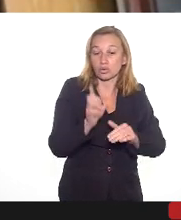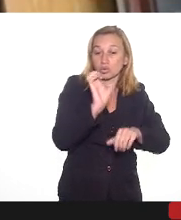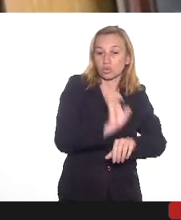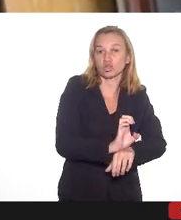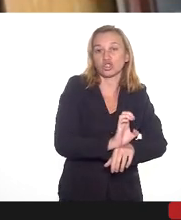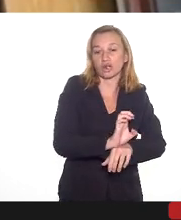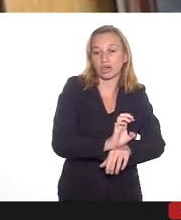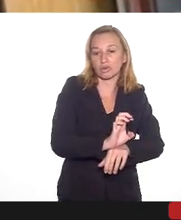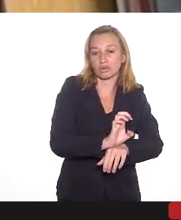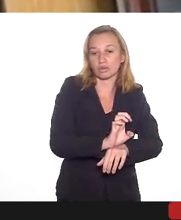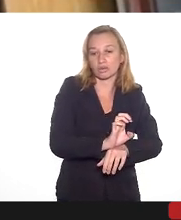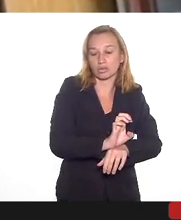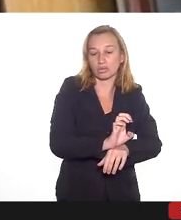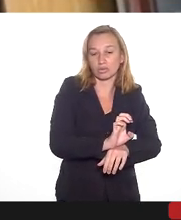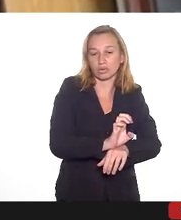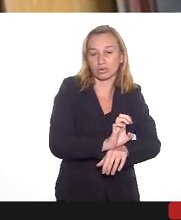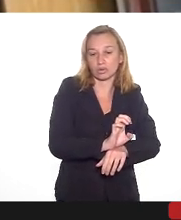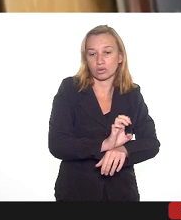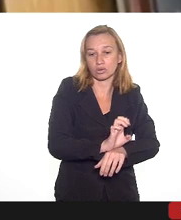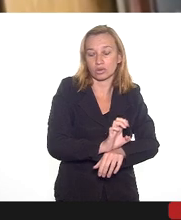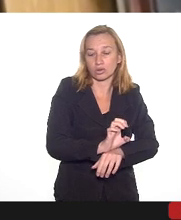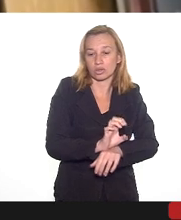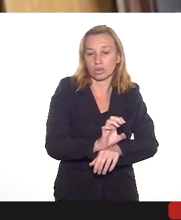Estado no novo regime.